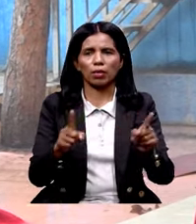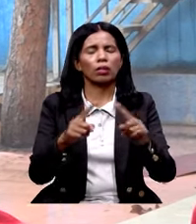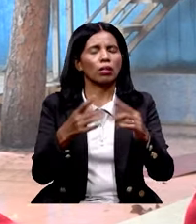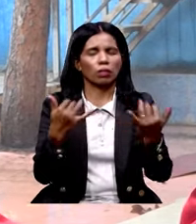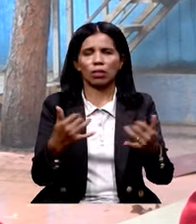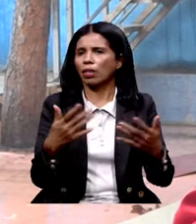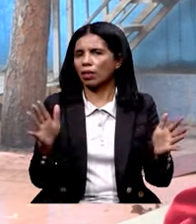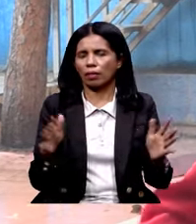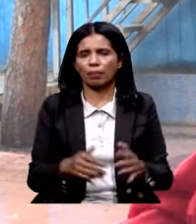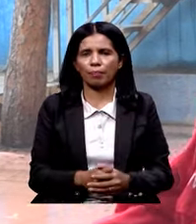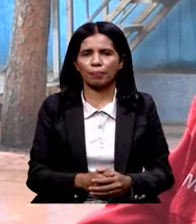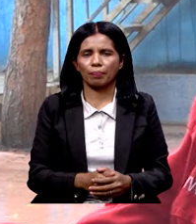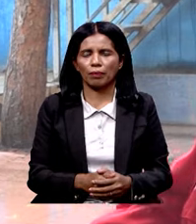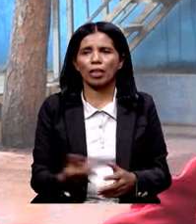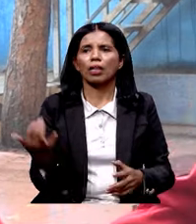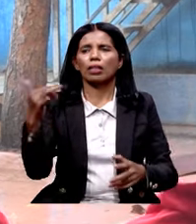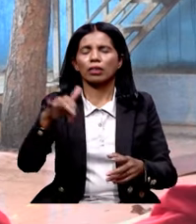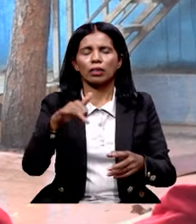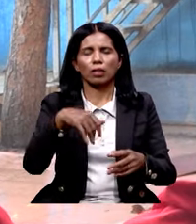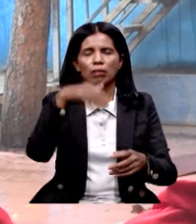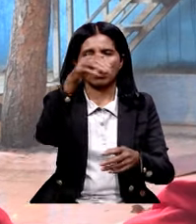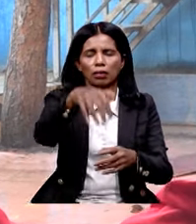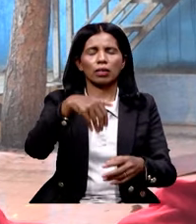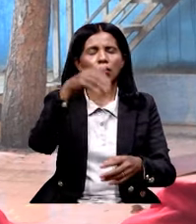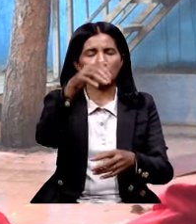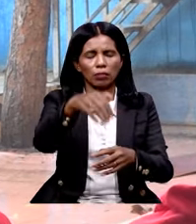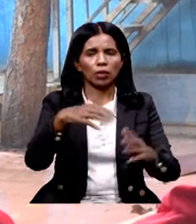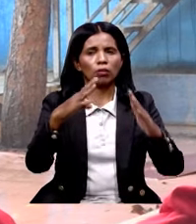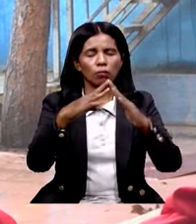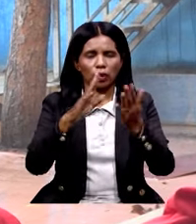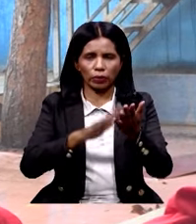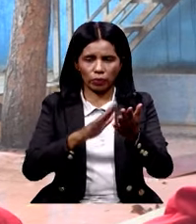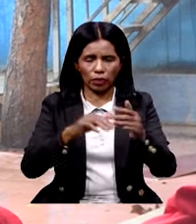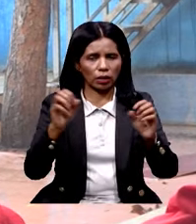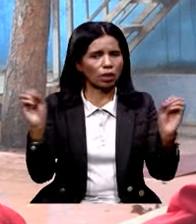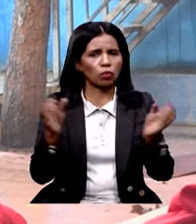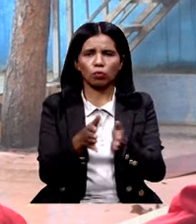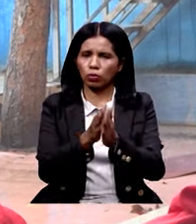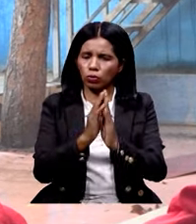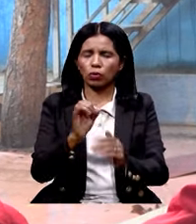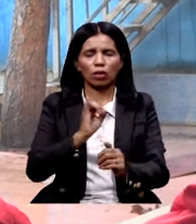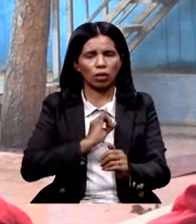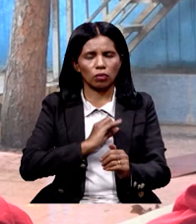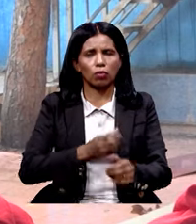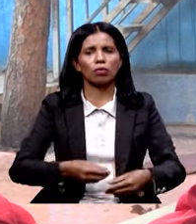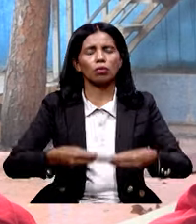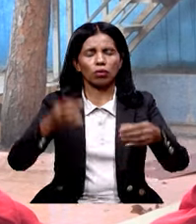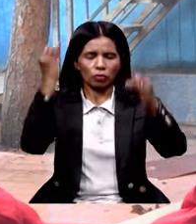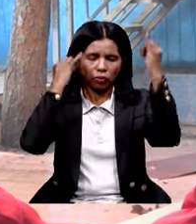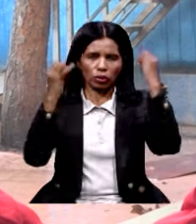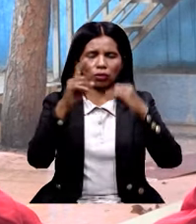lae, sira mai sobu kolejo ida ne, sem conhecimento si hao, fo informação ida ba